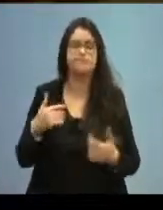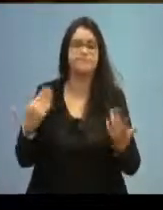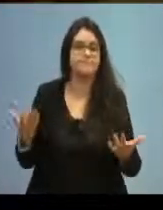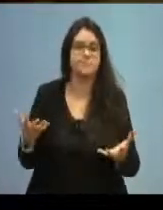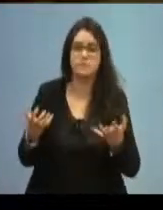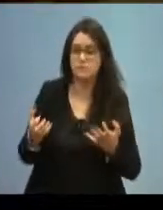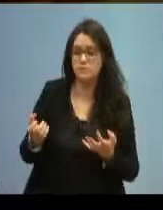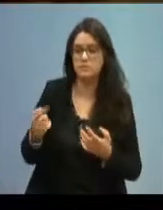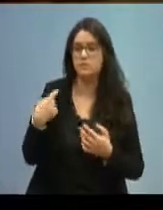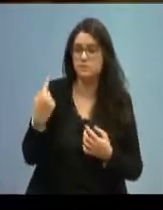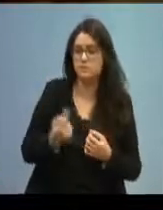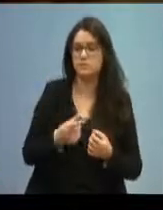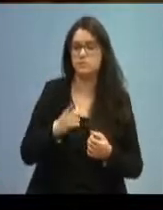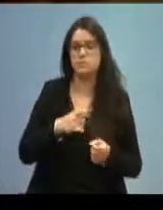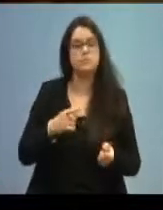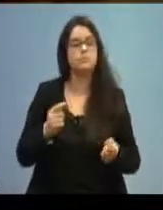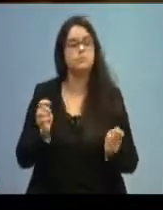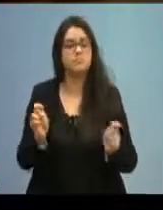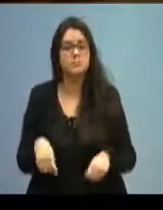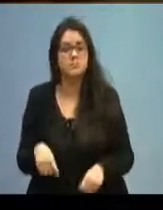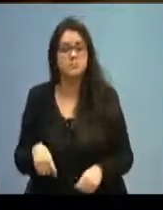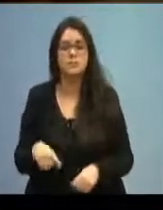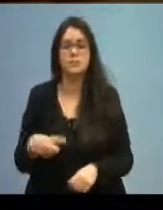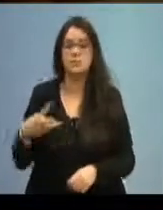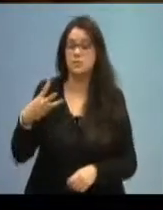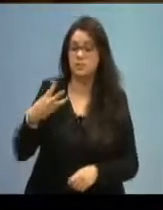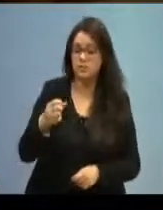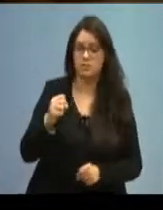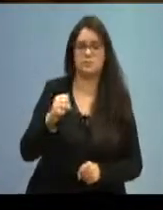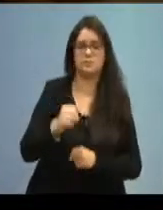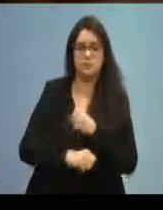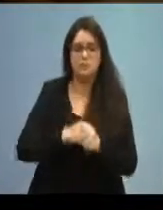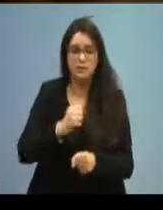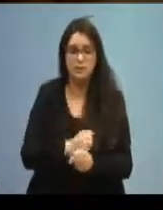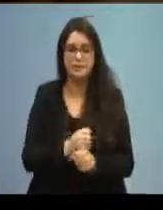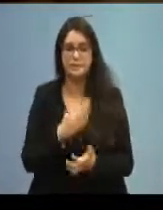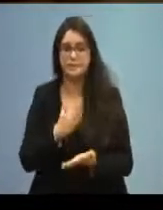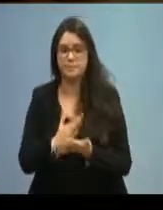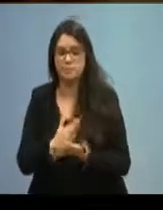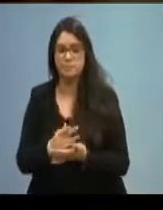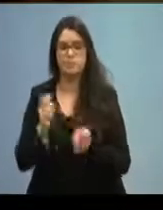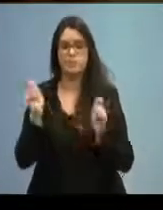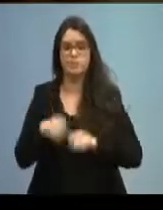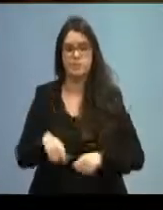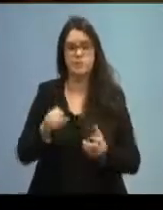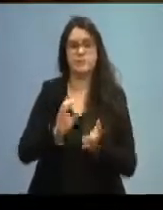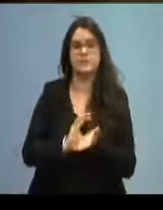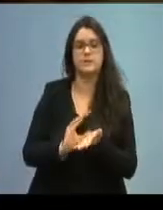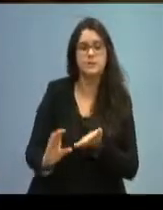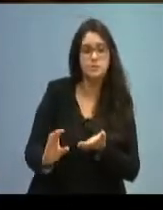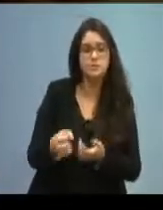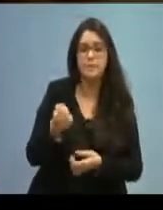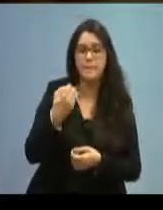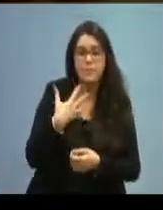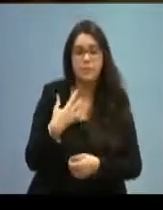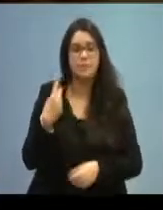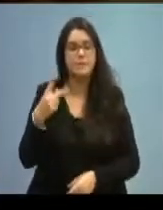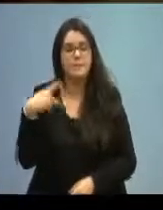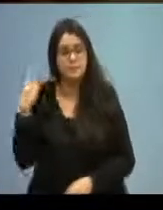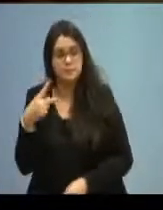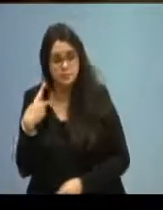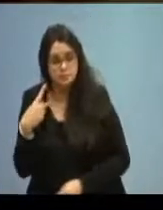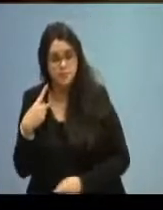né, de forma adequada, 3 anos e meio, daria para ter aplicado uma boa política